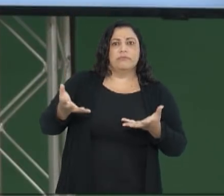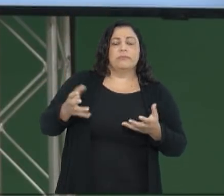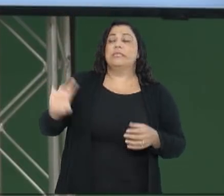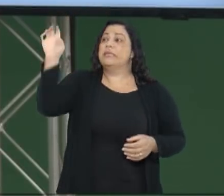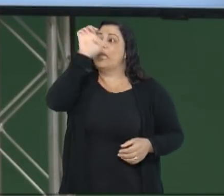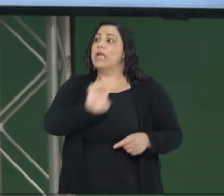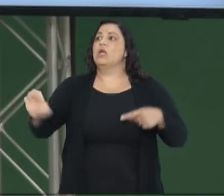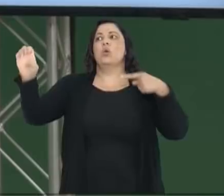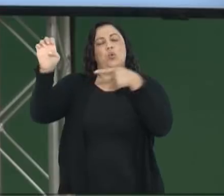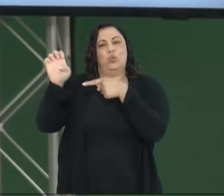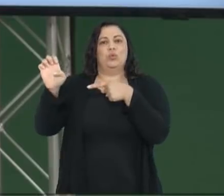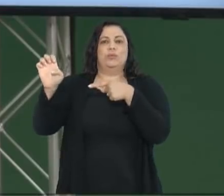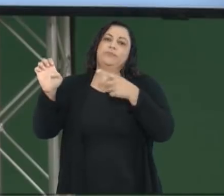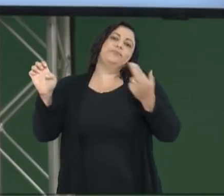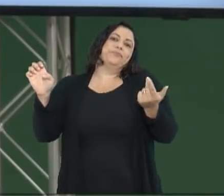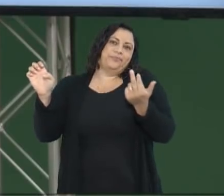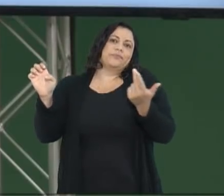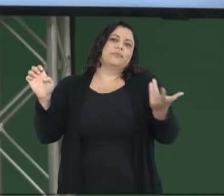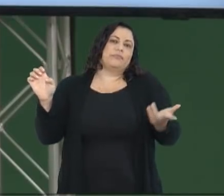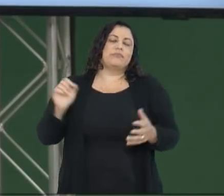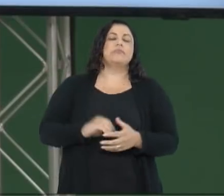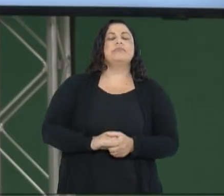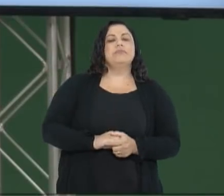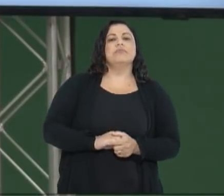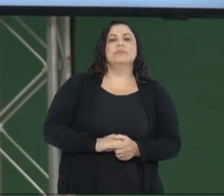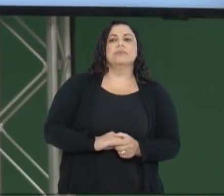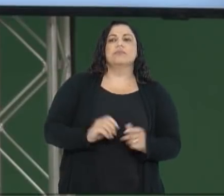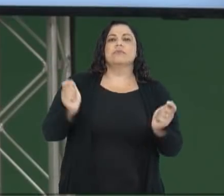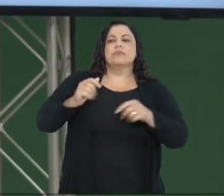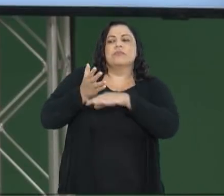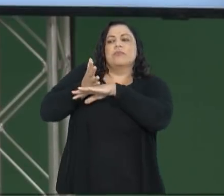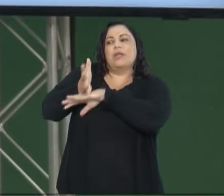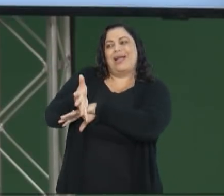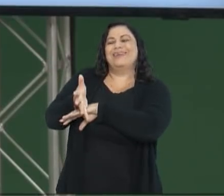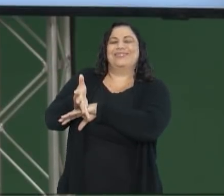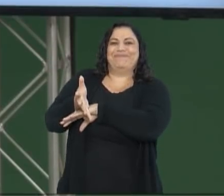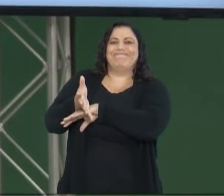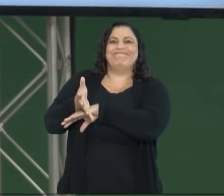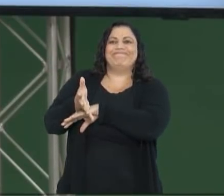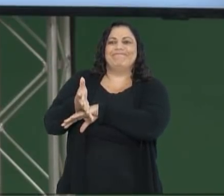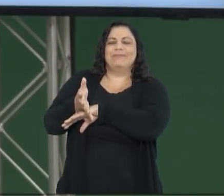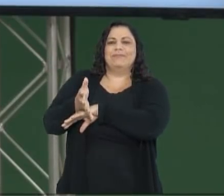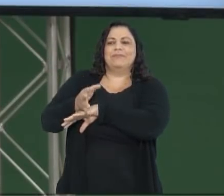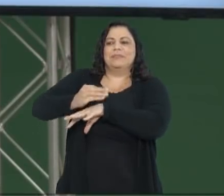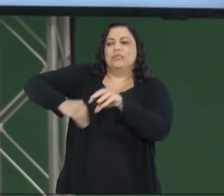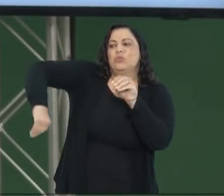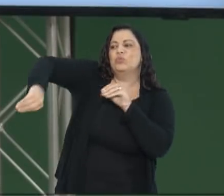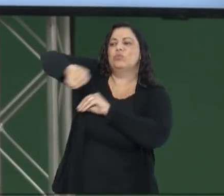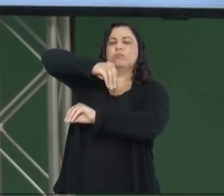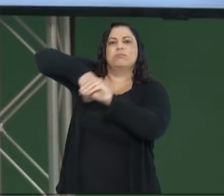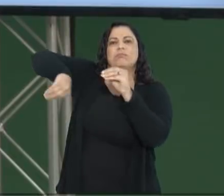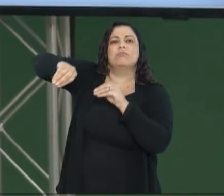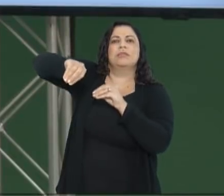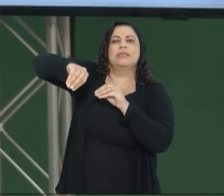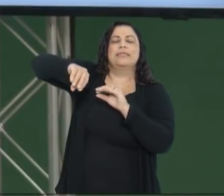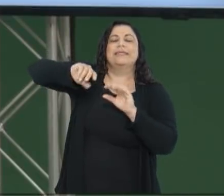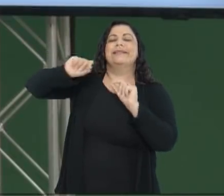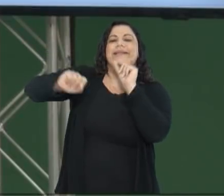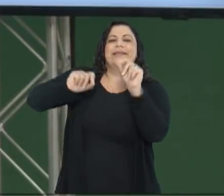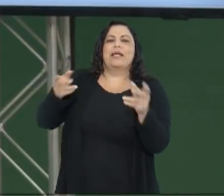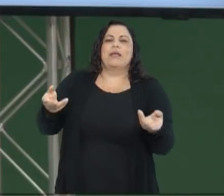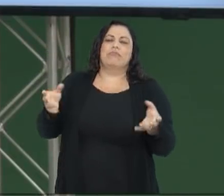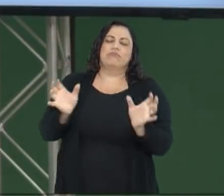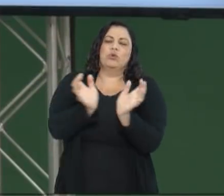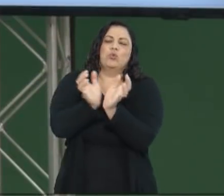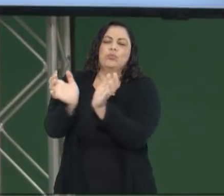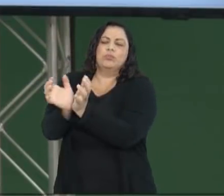forma. Esses povos ocupam os espaços, se misturam, acontece a miscigenação, e aí a gente tem como resultado